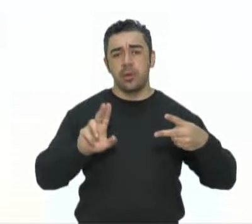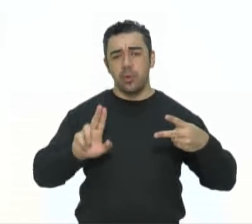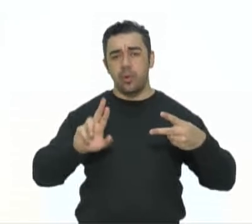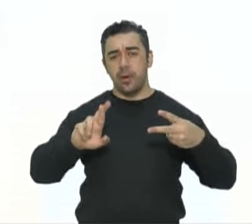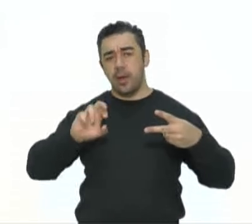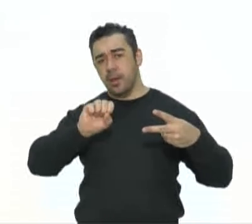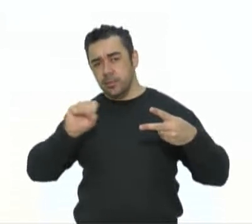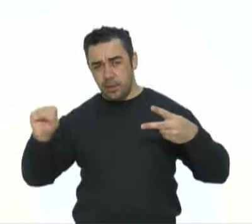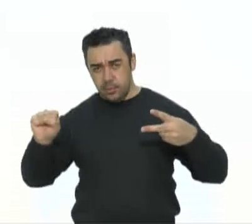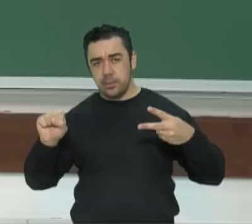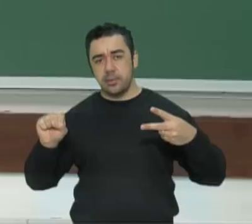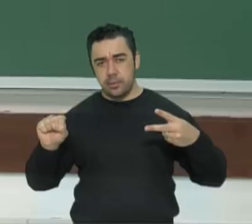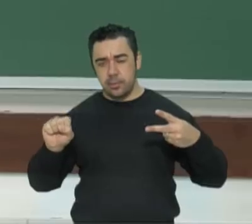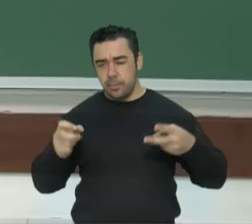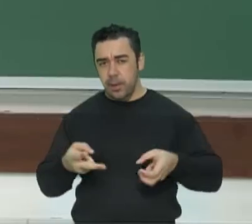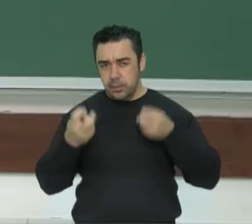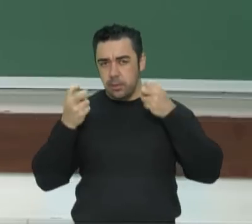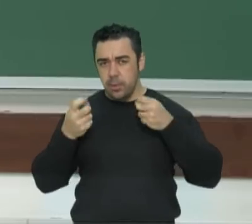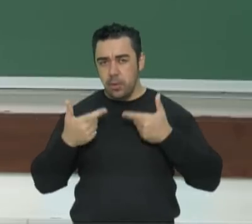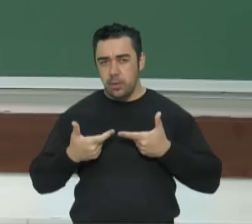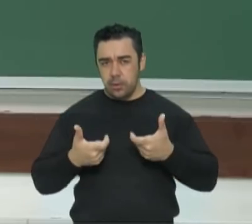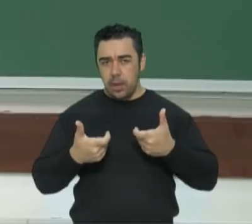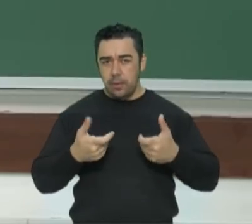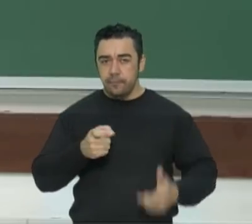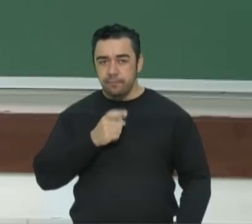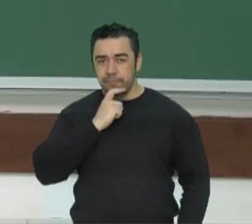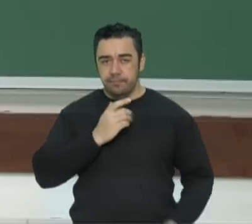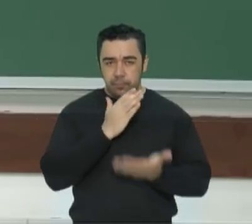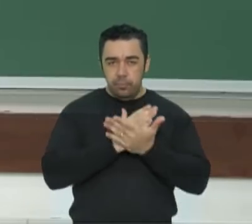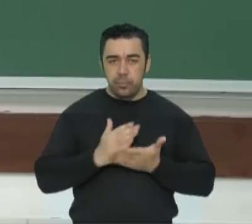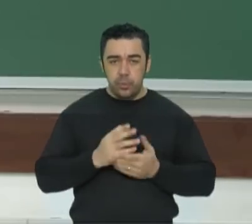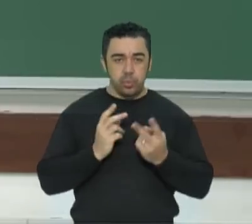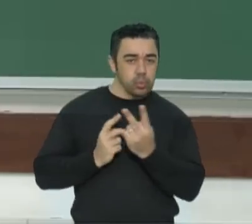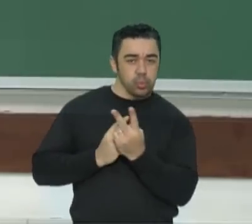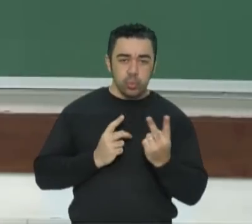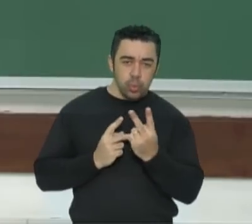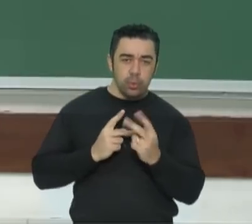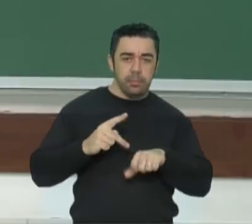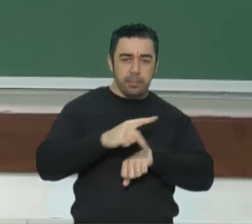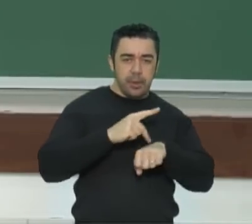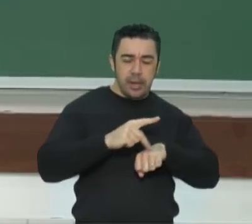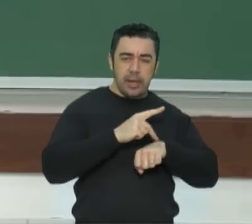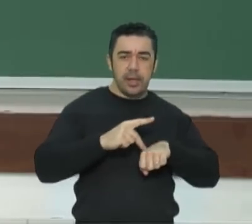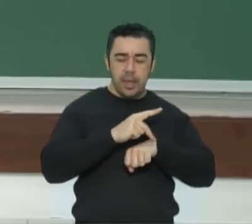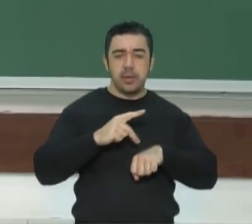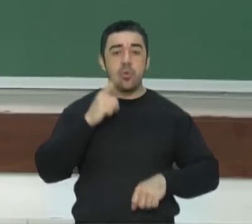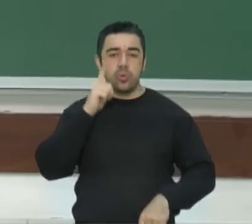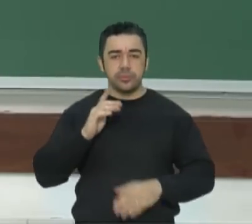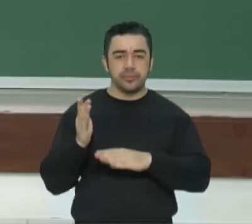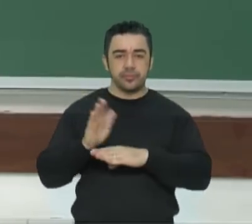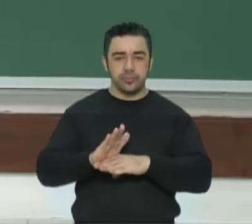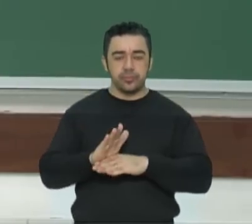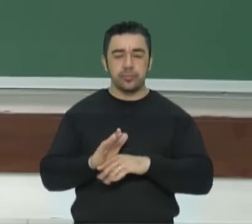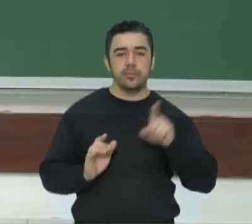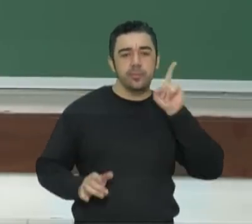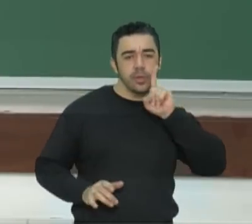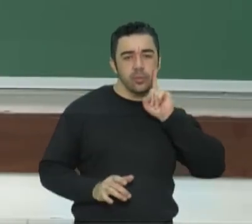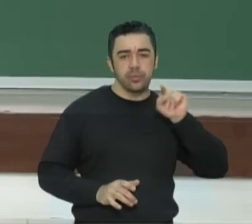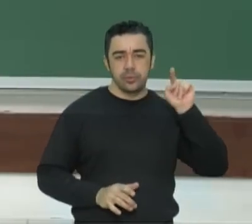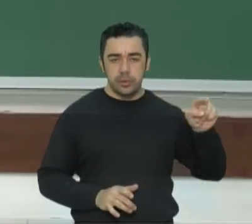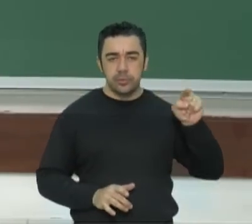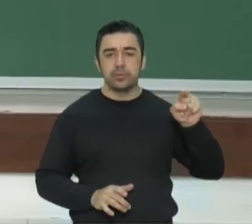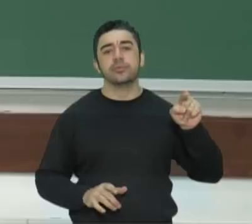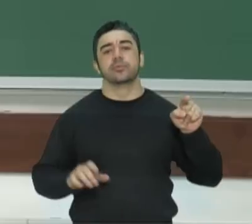Soviética. Reparou? Guerra Fria já aparecendo? Os grandes países que lideraram os aliados, Estados Unidos e União Soviética,